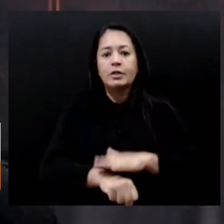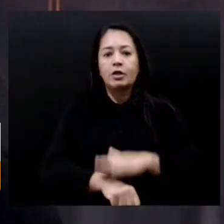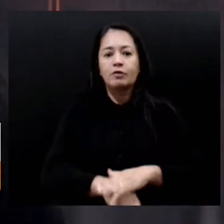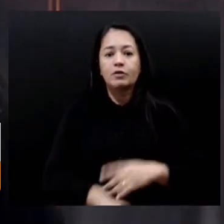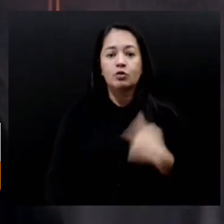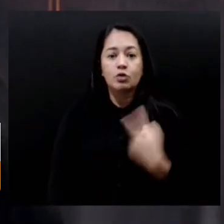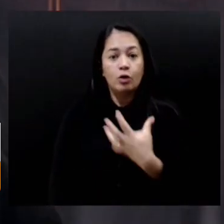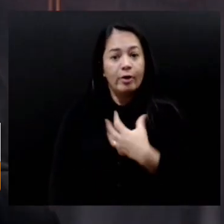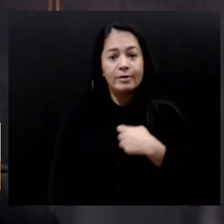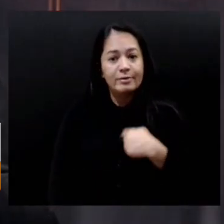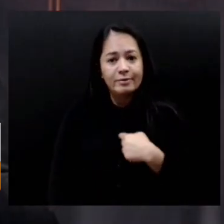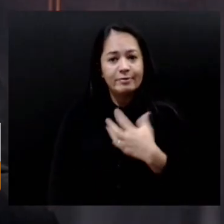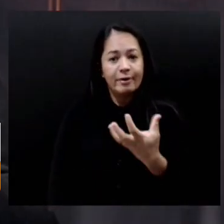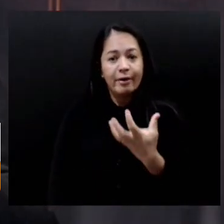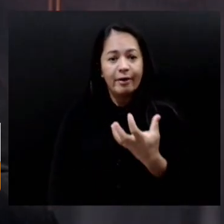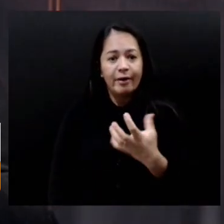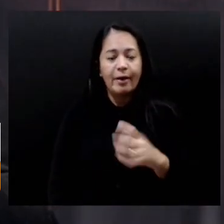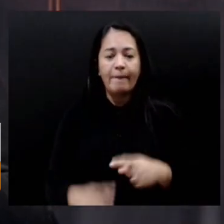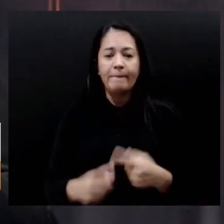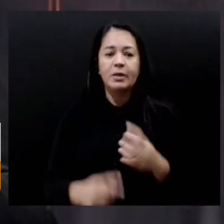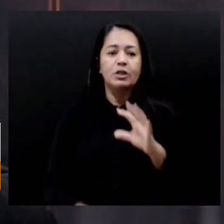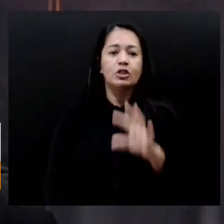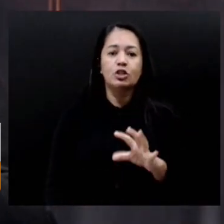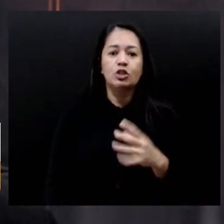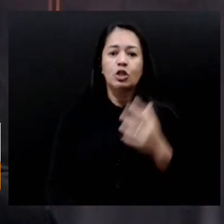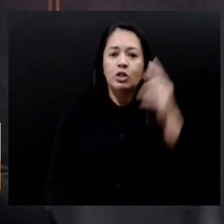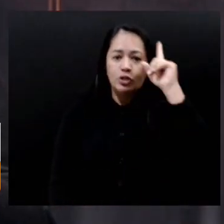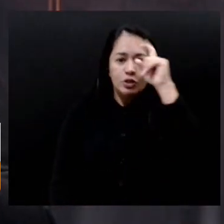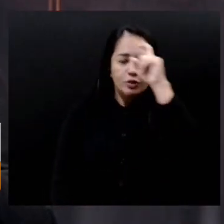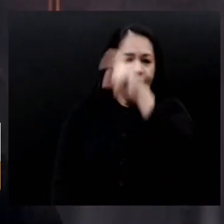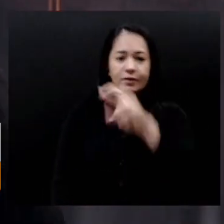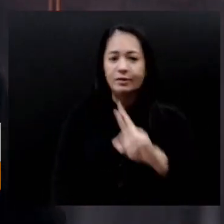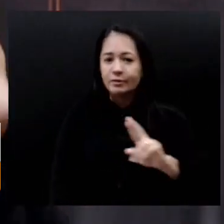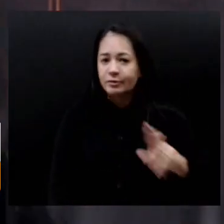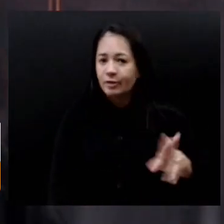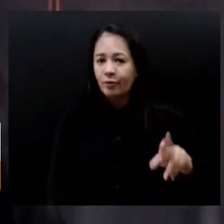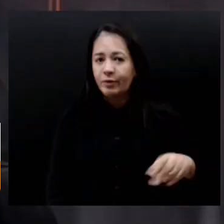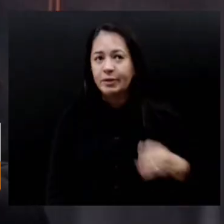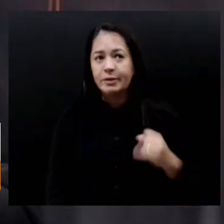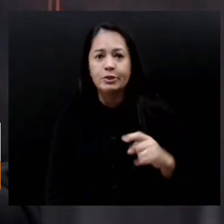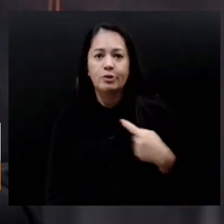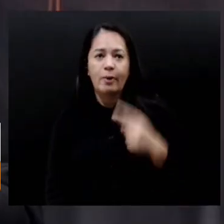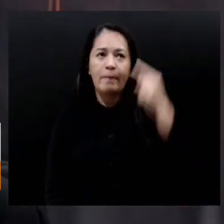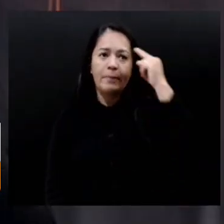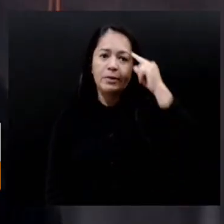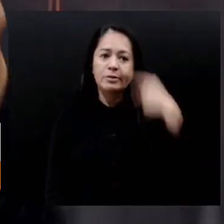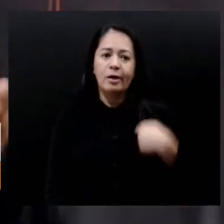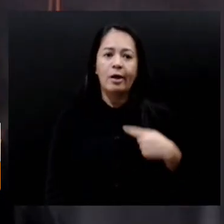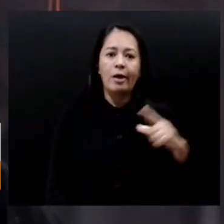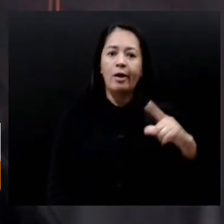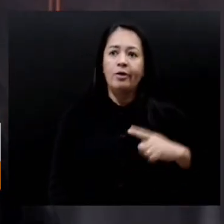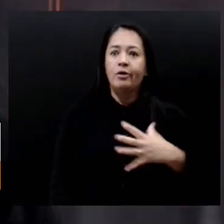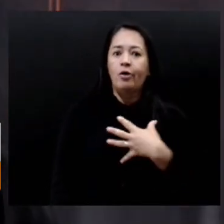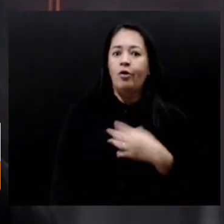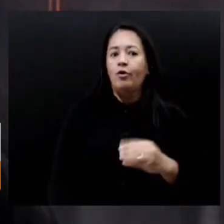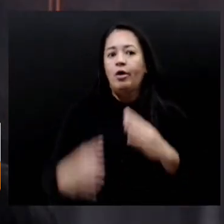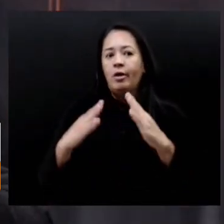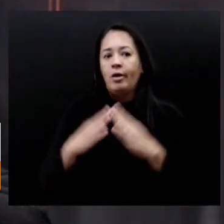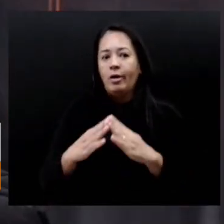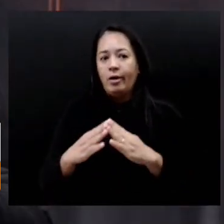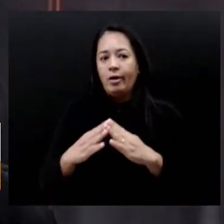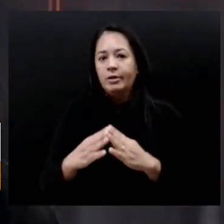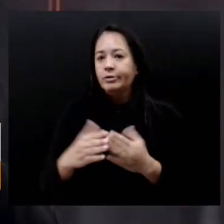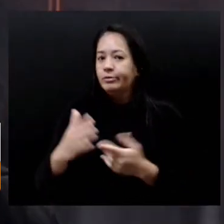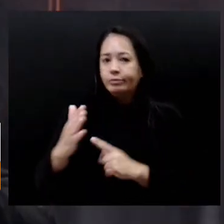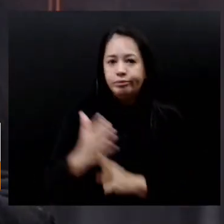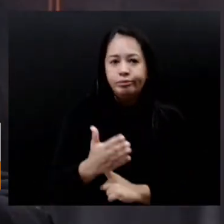né? E não são situações difíceis, né? Se a gente pensar no dia a dia, eu tenho um filho em casa e ele não está colaborando com a rotina